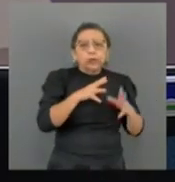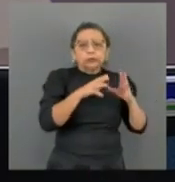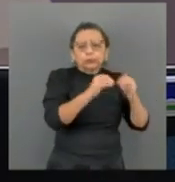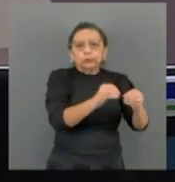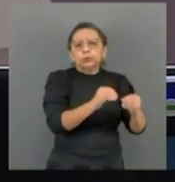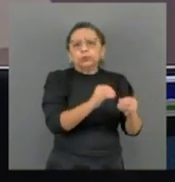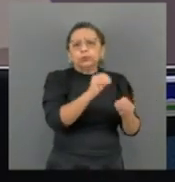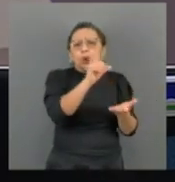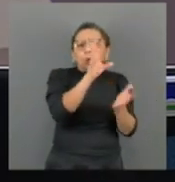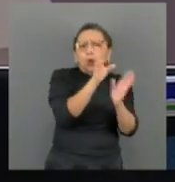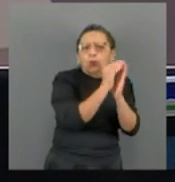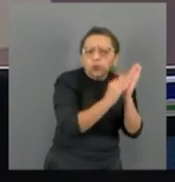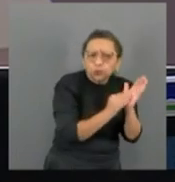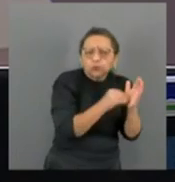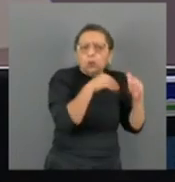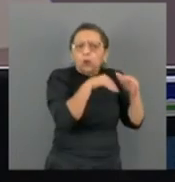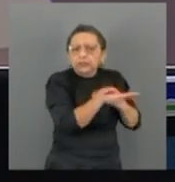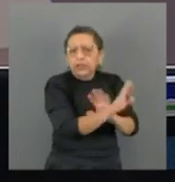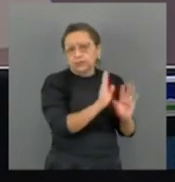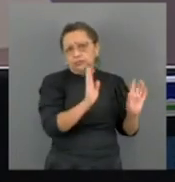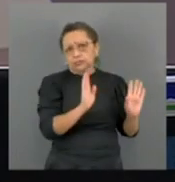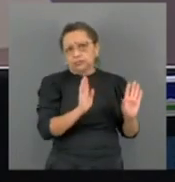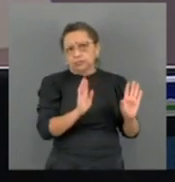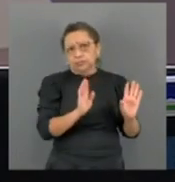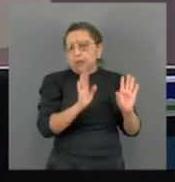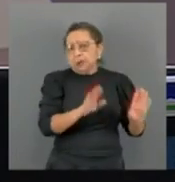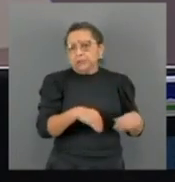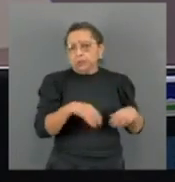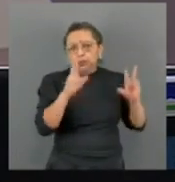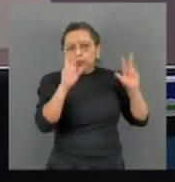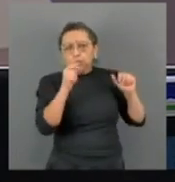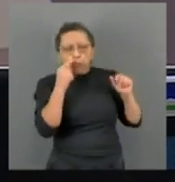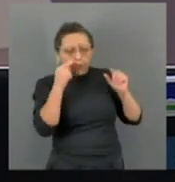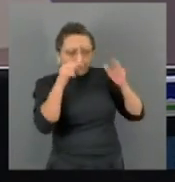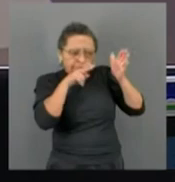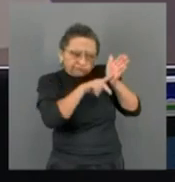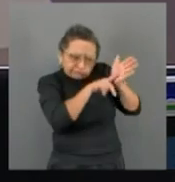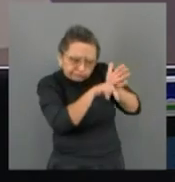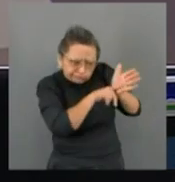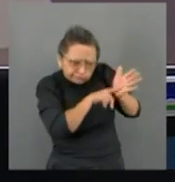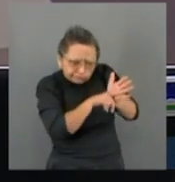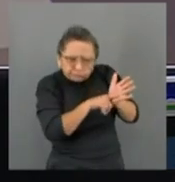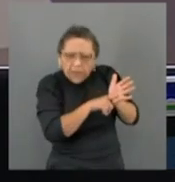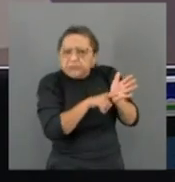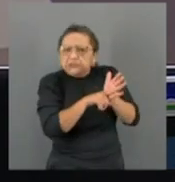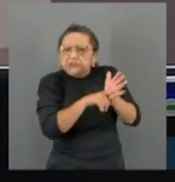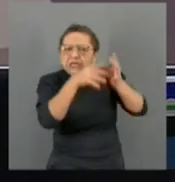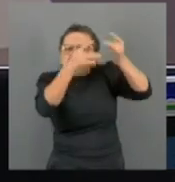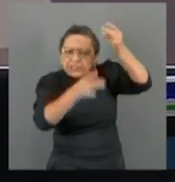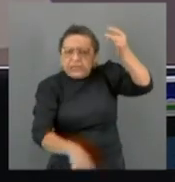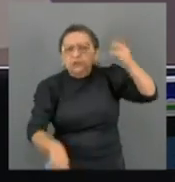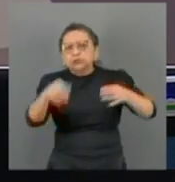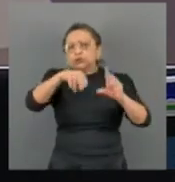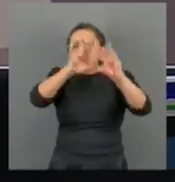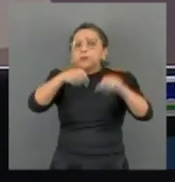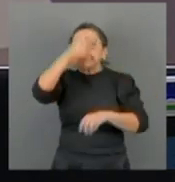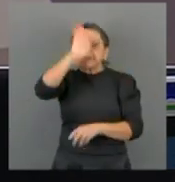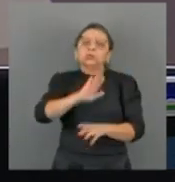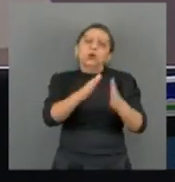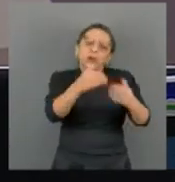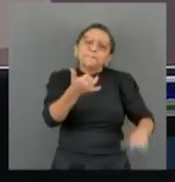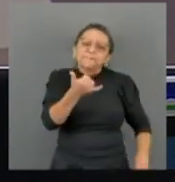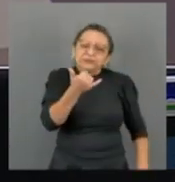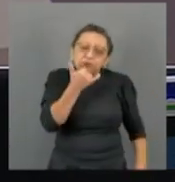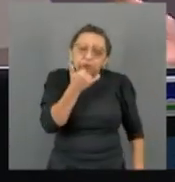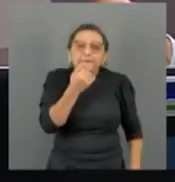Twitter Files por 1 ano e meio, mas eu nunca procurei nada sobre o Brasil. Isso eu queria pedir desculpas, porque eu